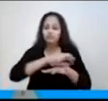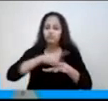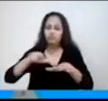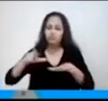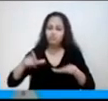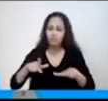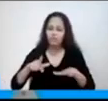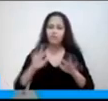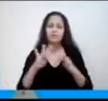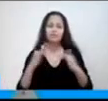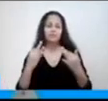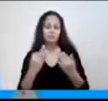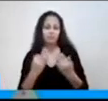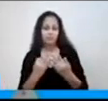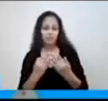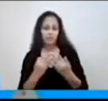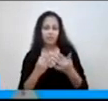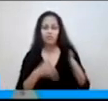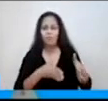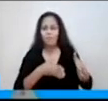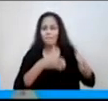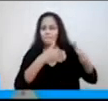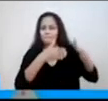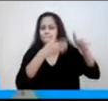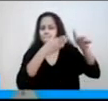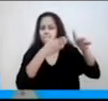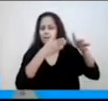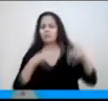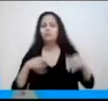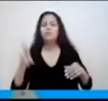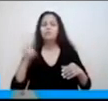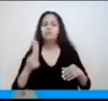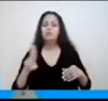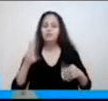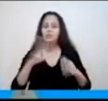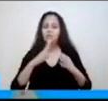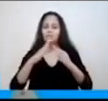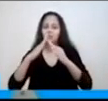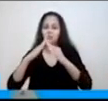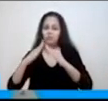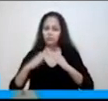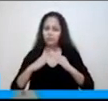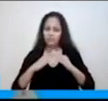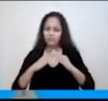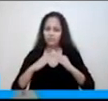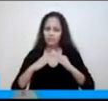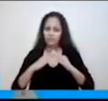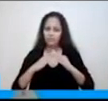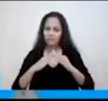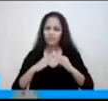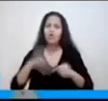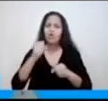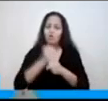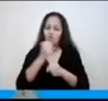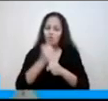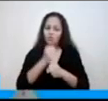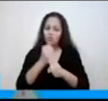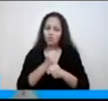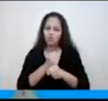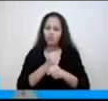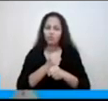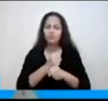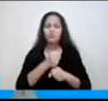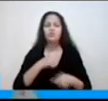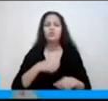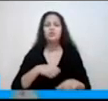diversas famílias. A gente vê aqui o exemplo de um grande prédio, né, que sendo usado, né, como forma de habitação. Normalmente são construções